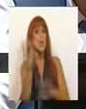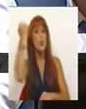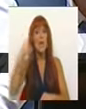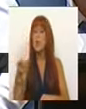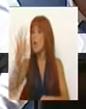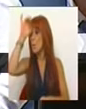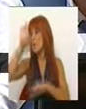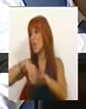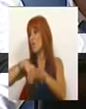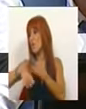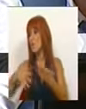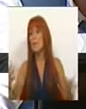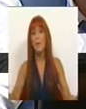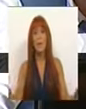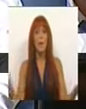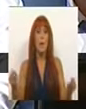atingimos no anterior governo,